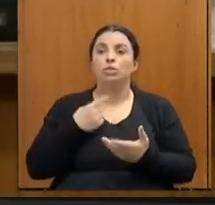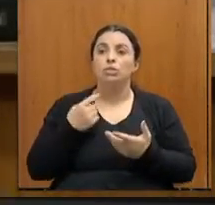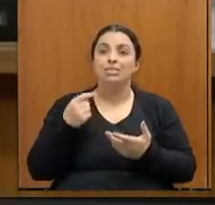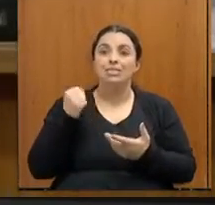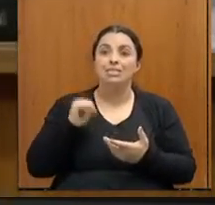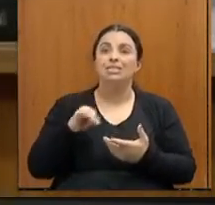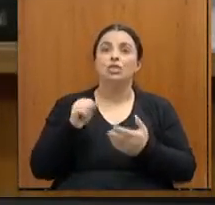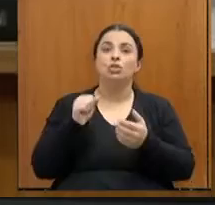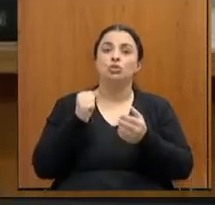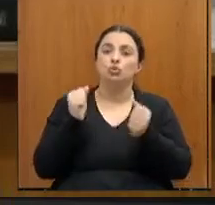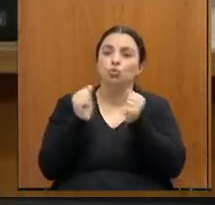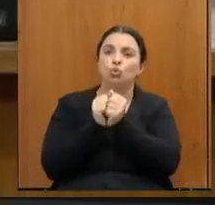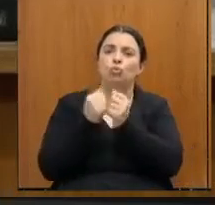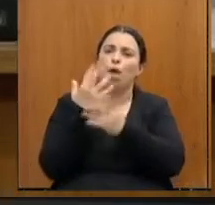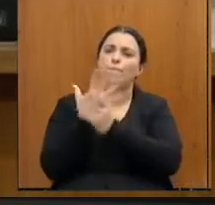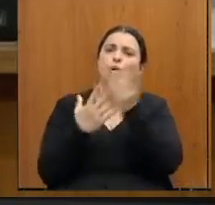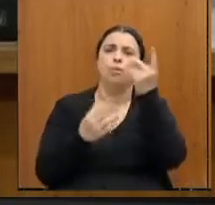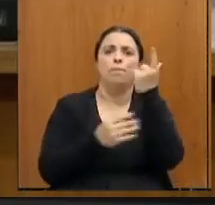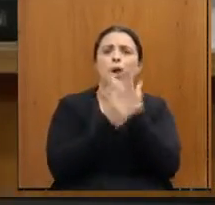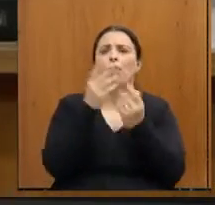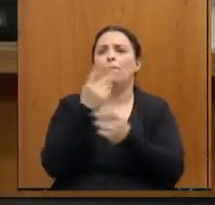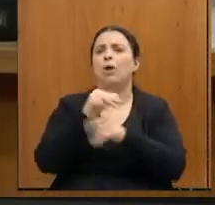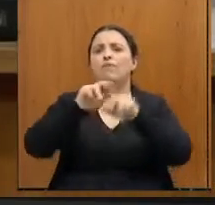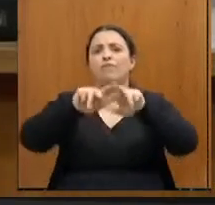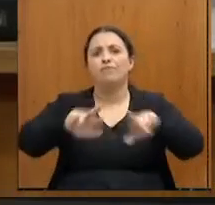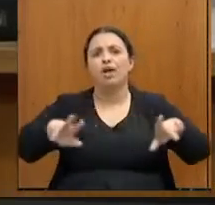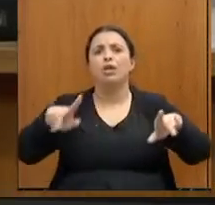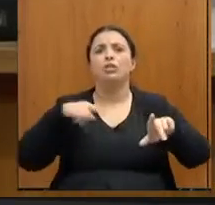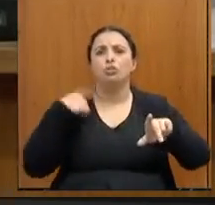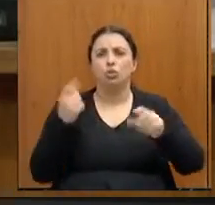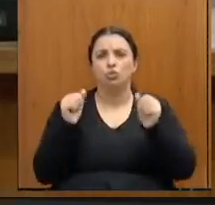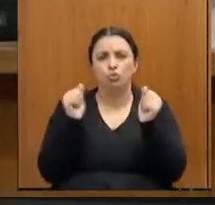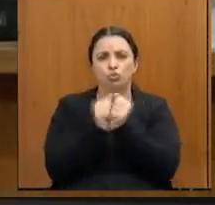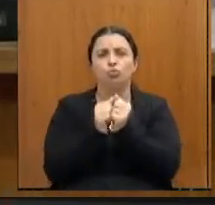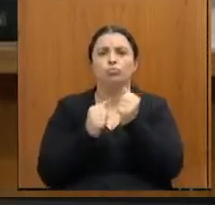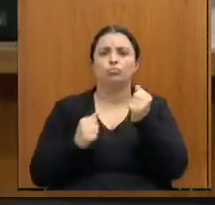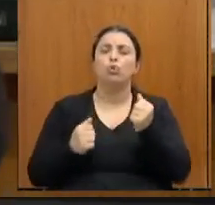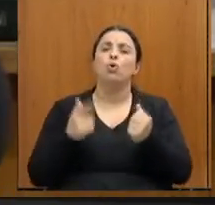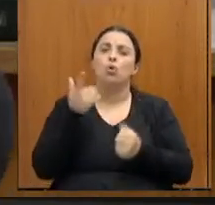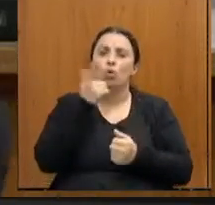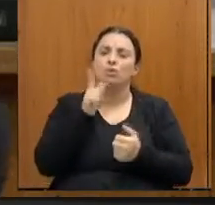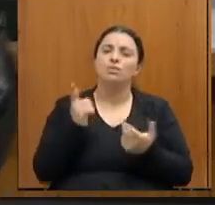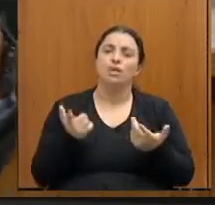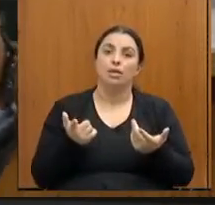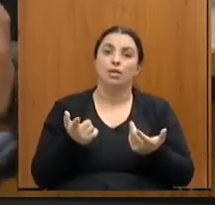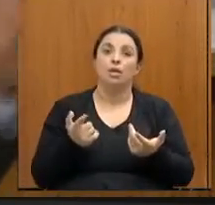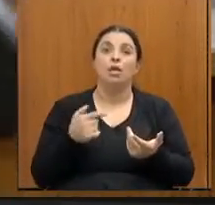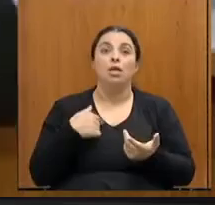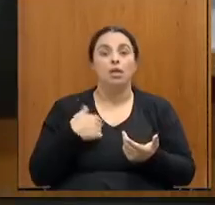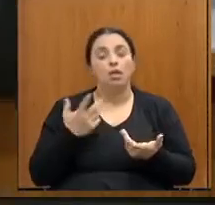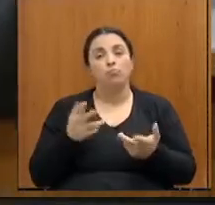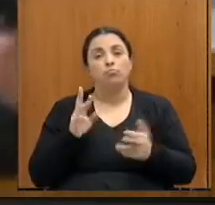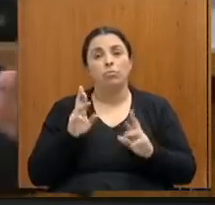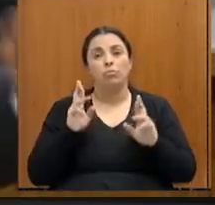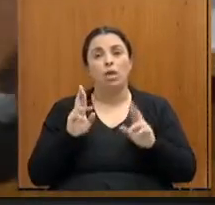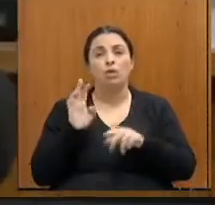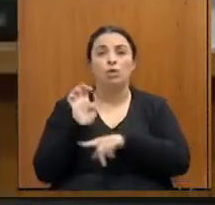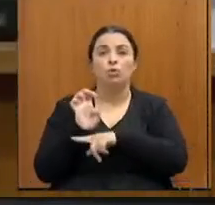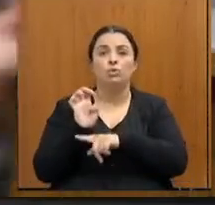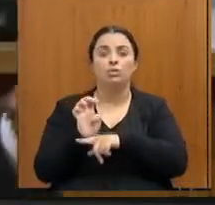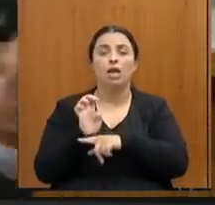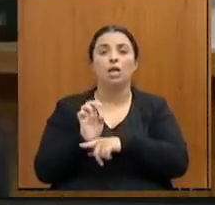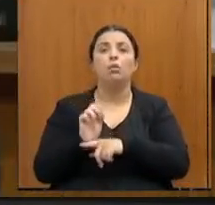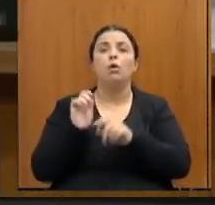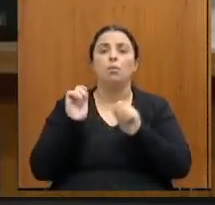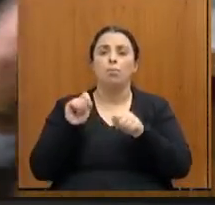precisaremos muito que esta casa permita que o estado possa é seguir até o limite que as legislações